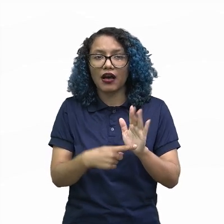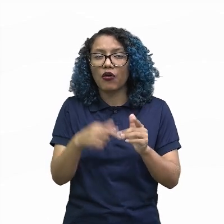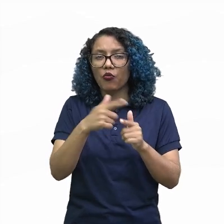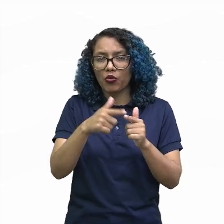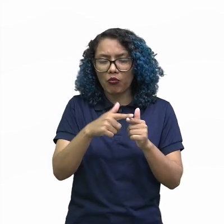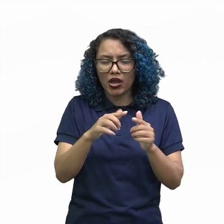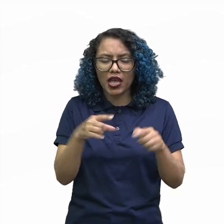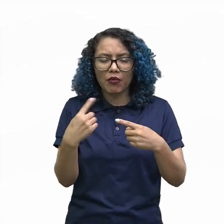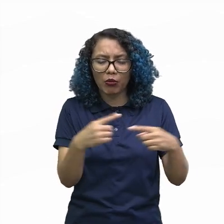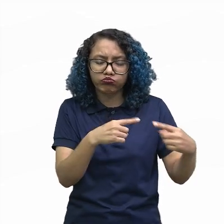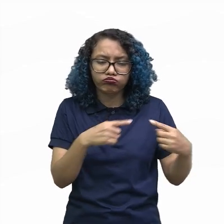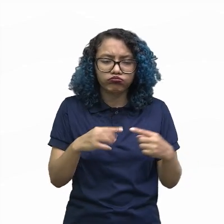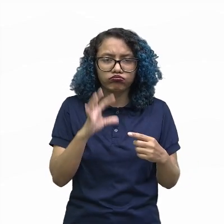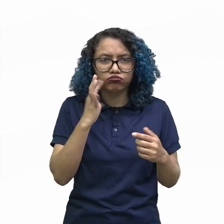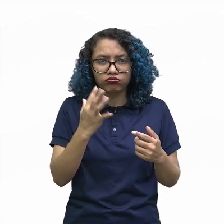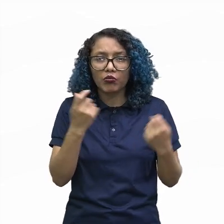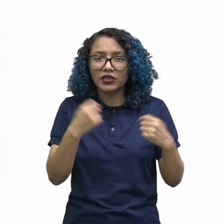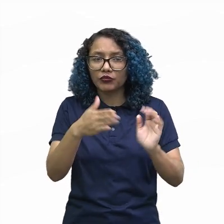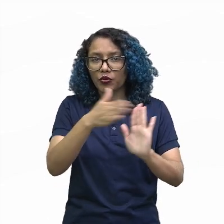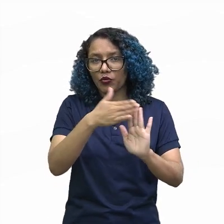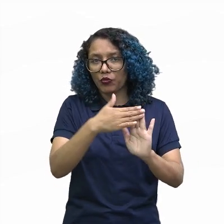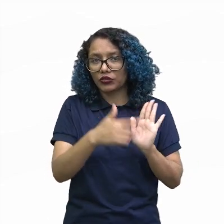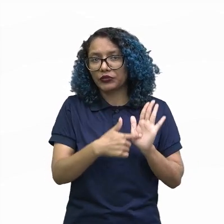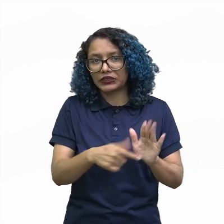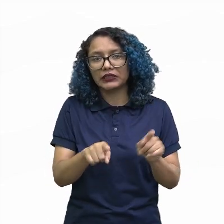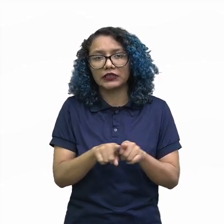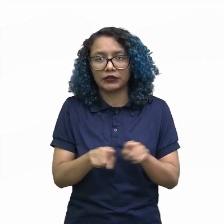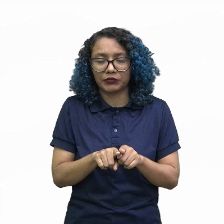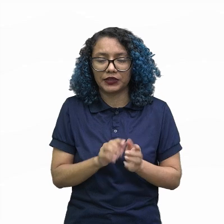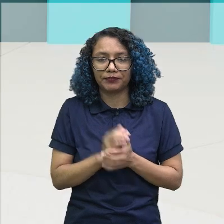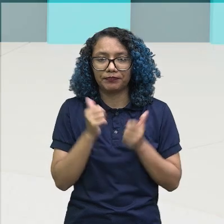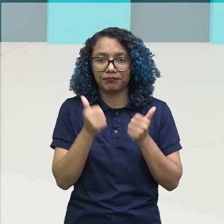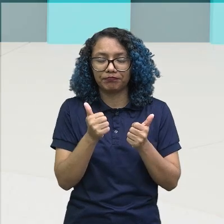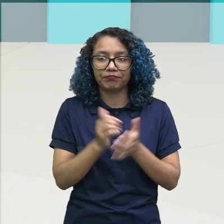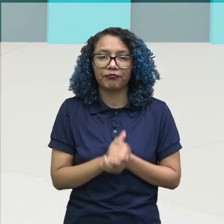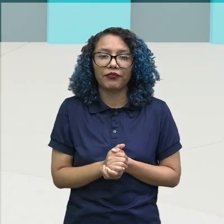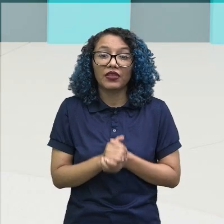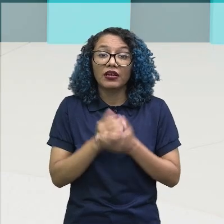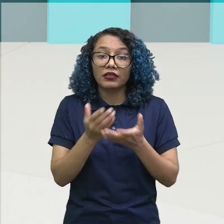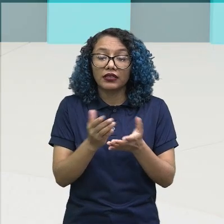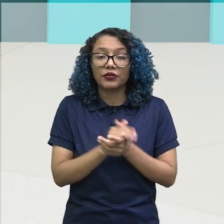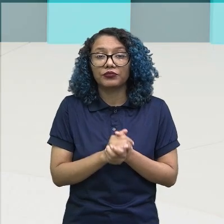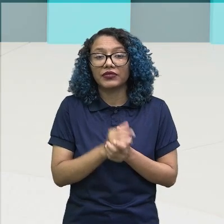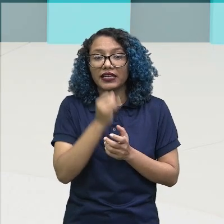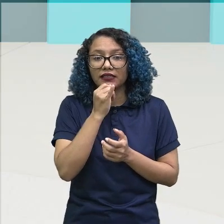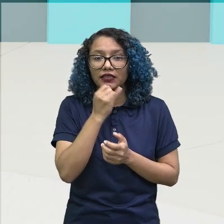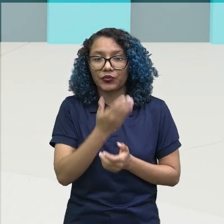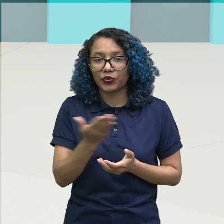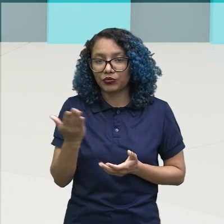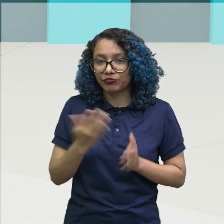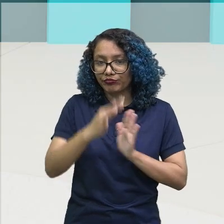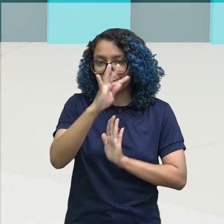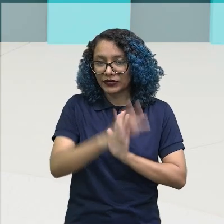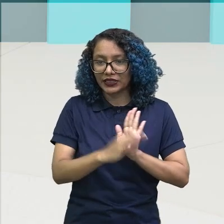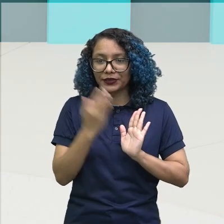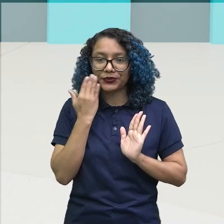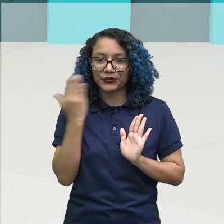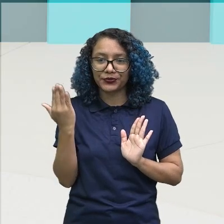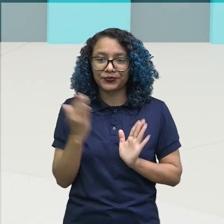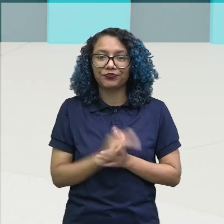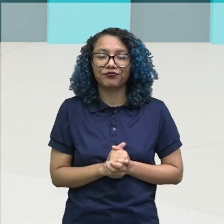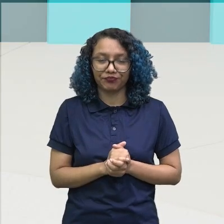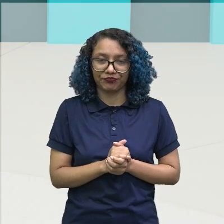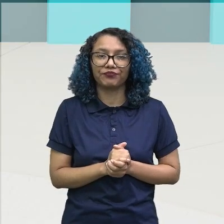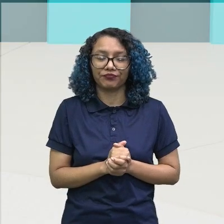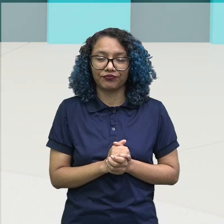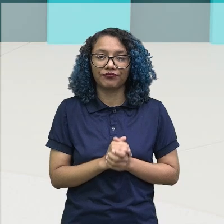a discussão, ou seja, durante a escrita do seu texto. Ok? Para exemplificar, temos, claro, um texto aqui que nós vamos